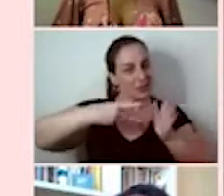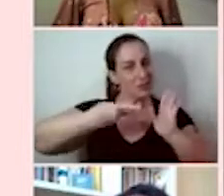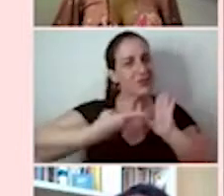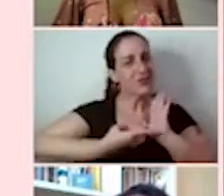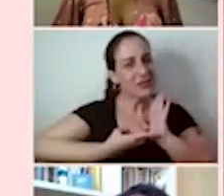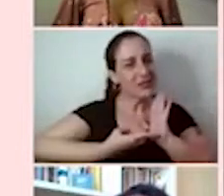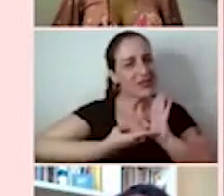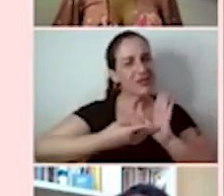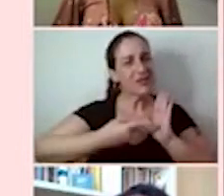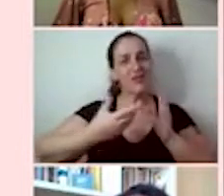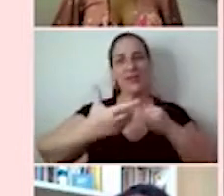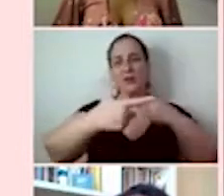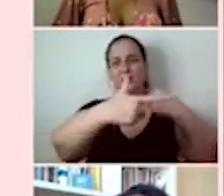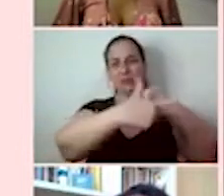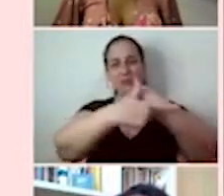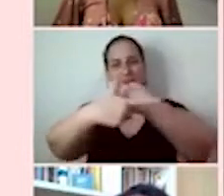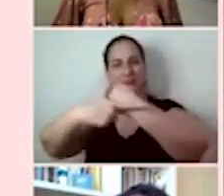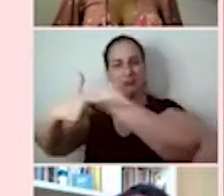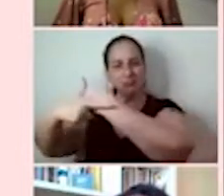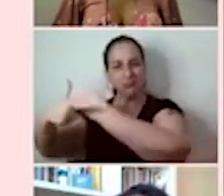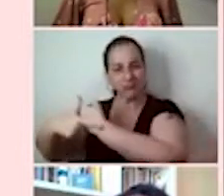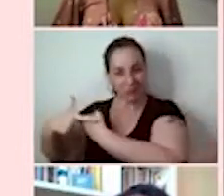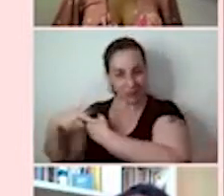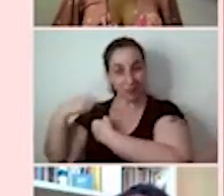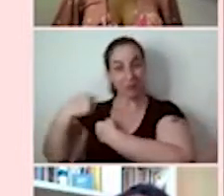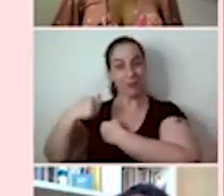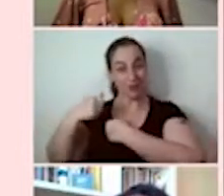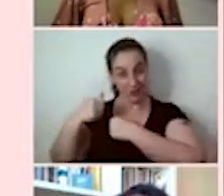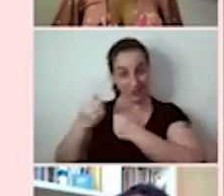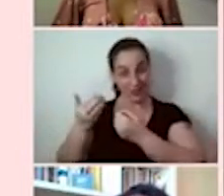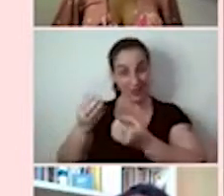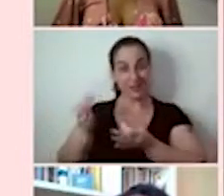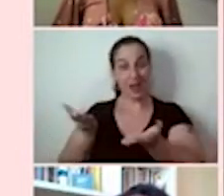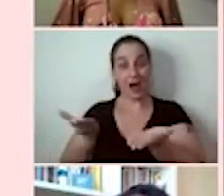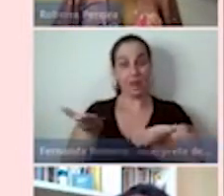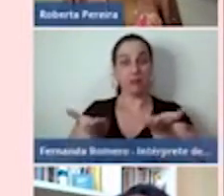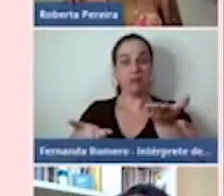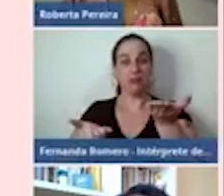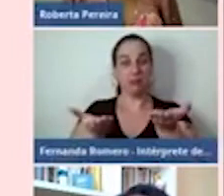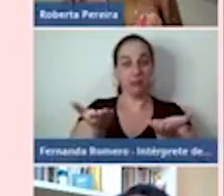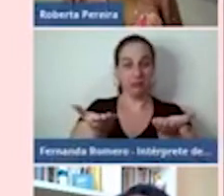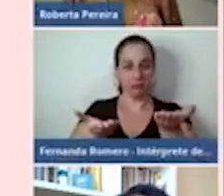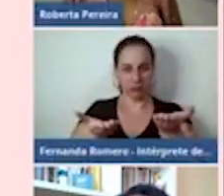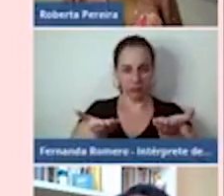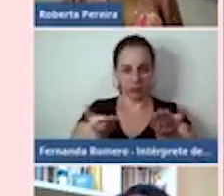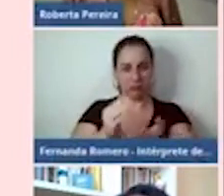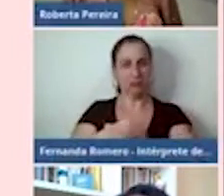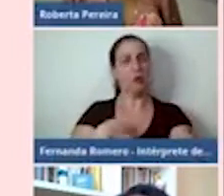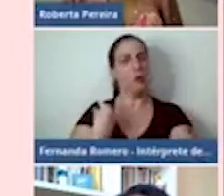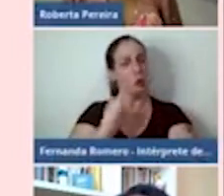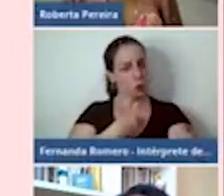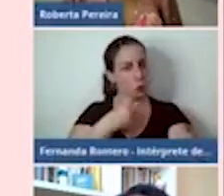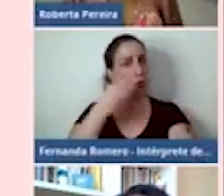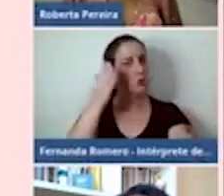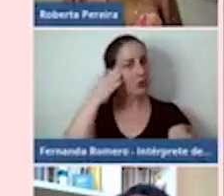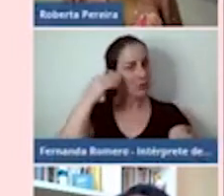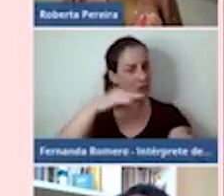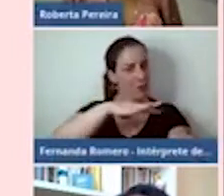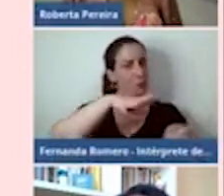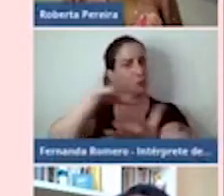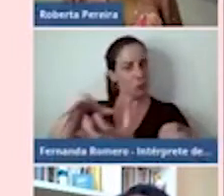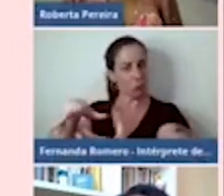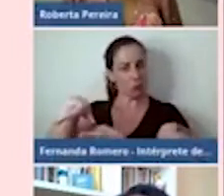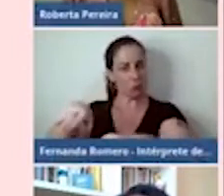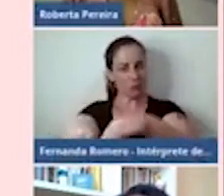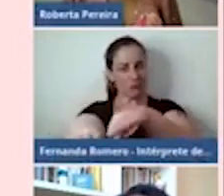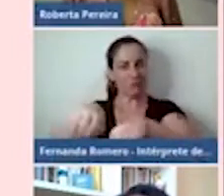de papéis que elas têm que equilibrar. Para quem está no mundo hoje, a gente sabe, né, que o mundo ele é desigual,